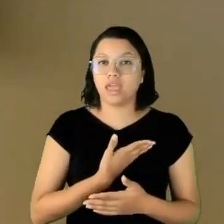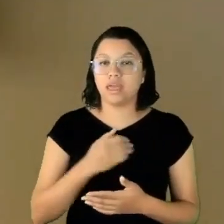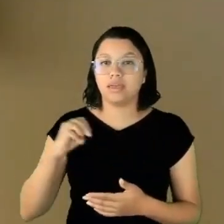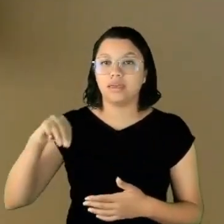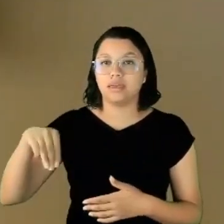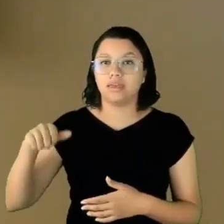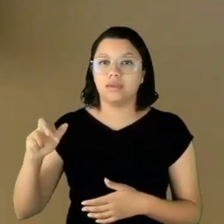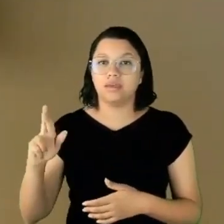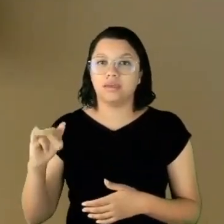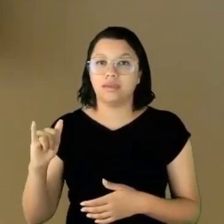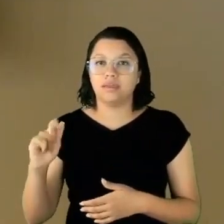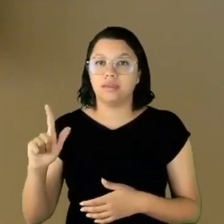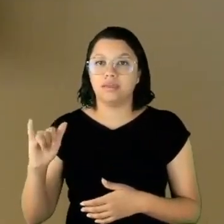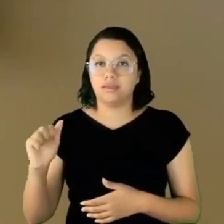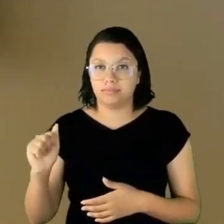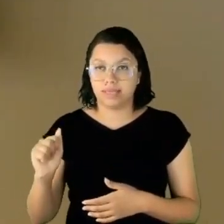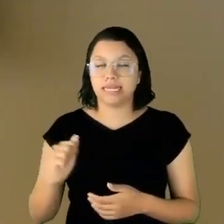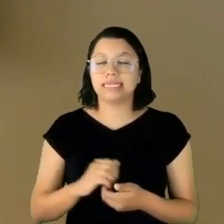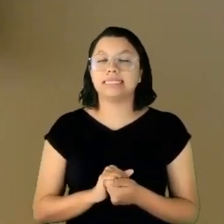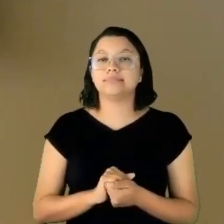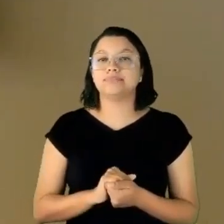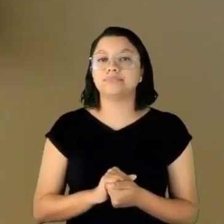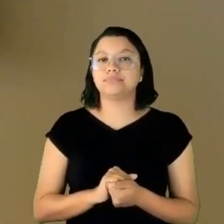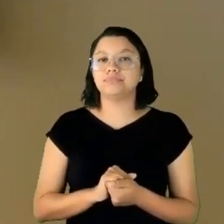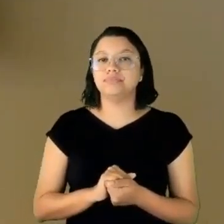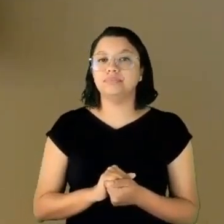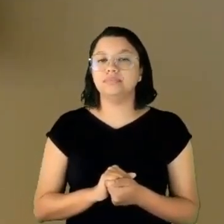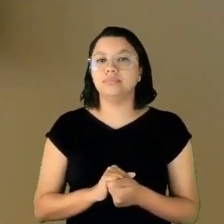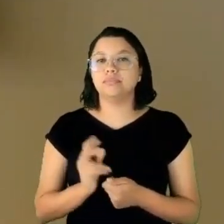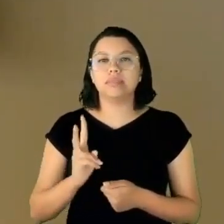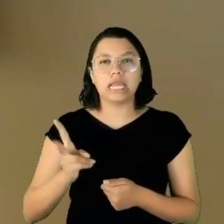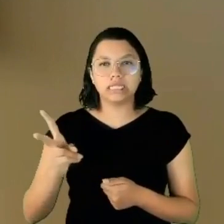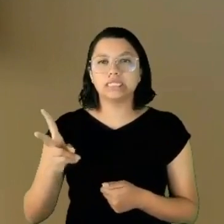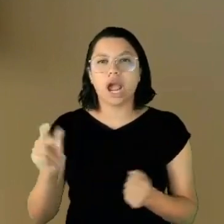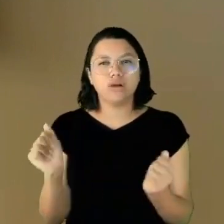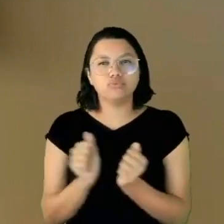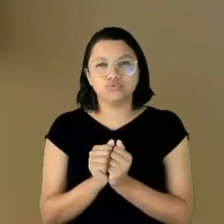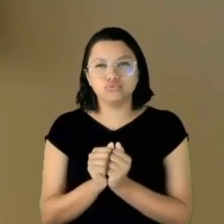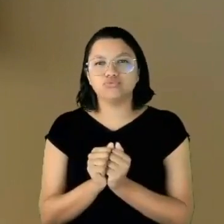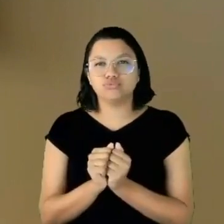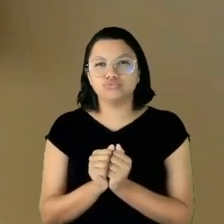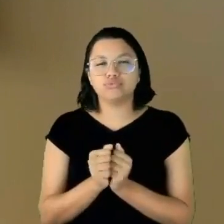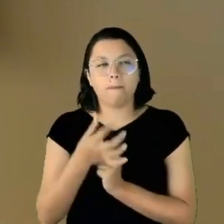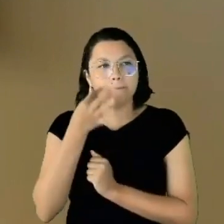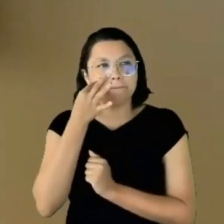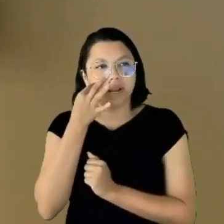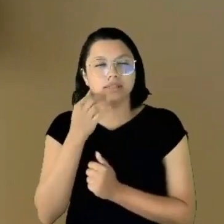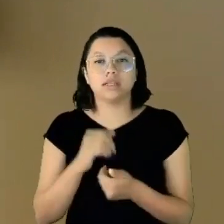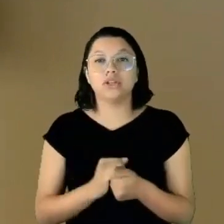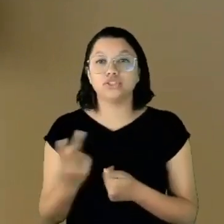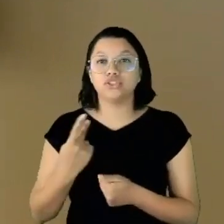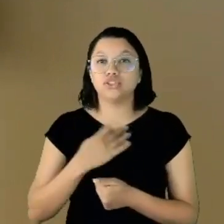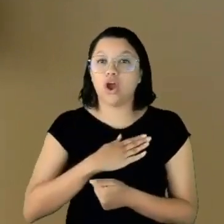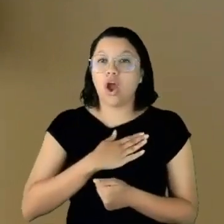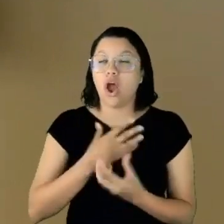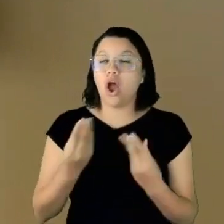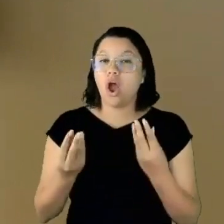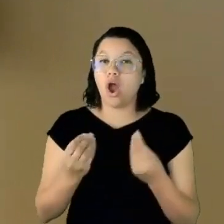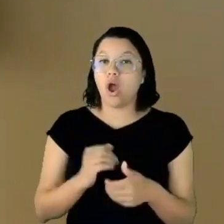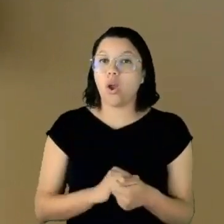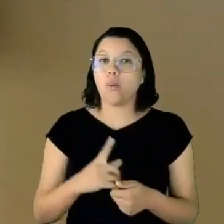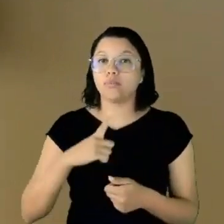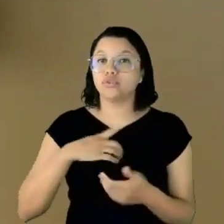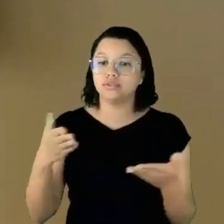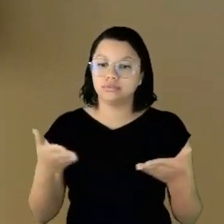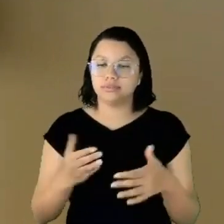colega Marília Reck Gomes de Aguilar Leonel Ferreira que sempre está conosco aqui sempre muito presente a gente gosta sempre